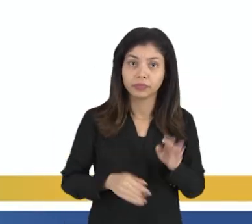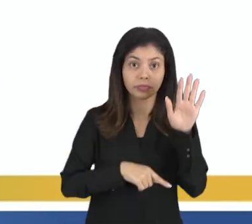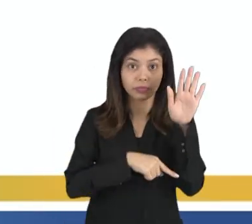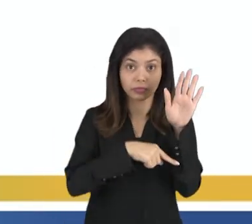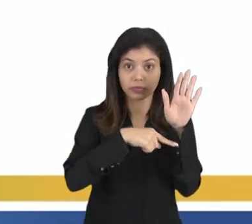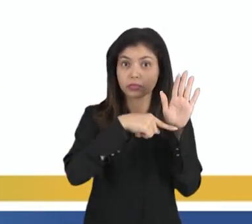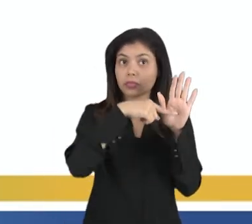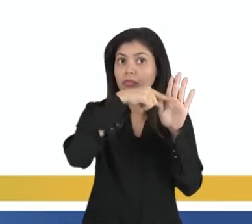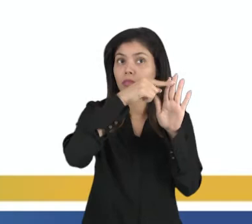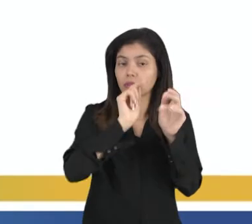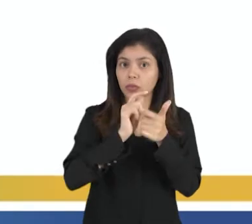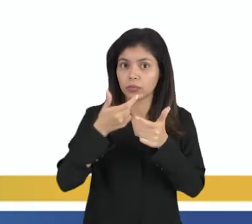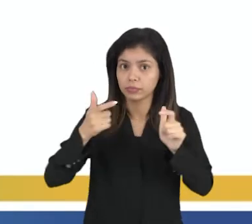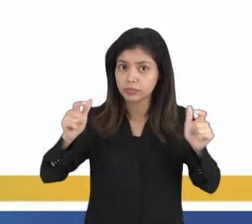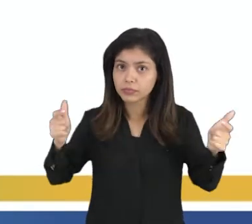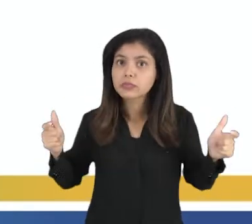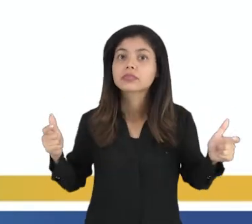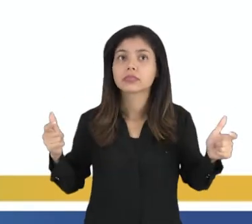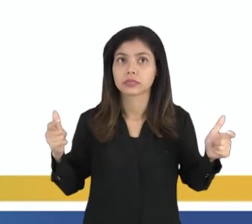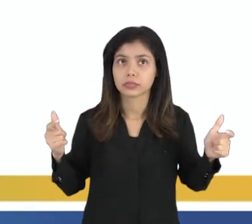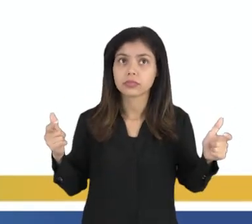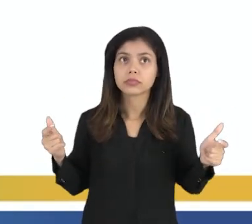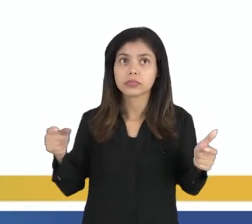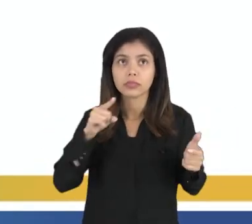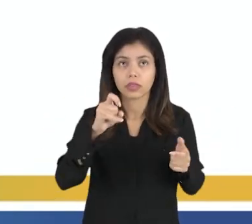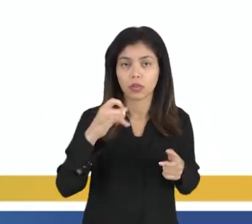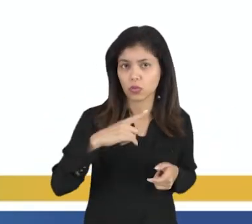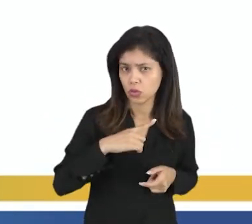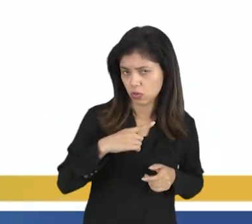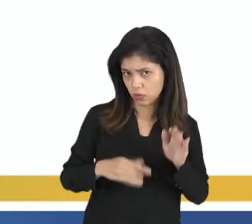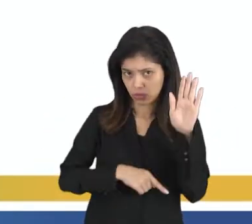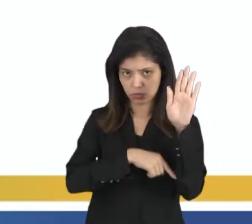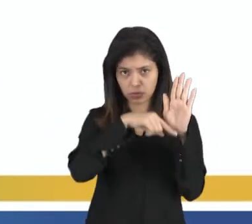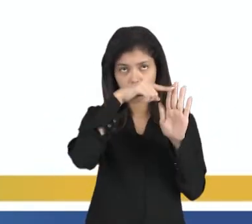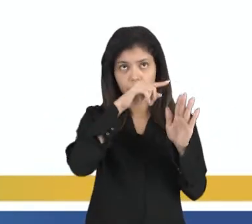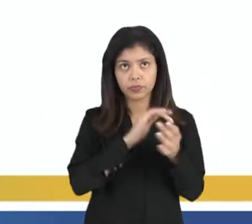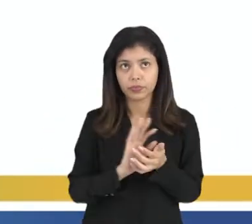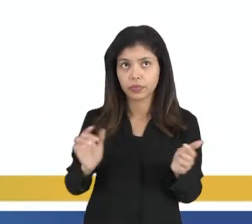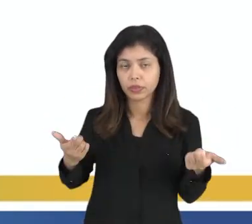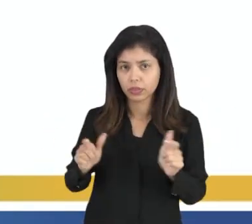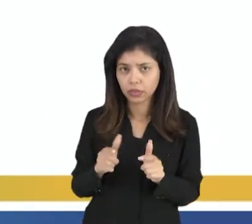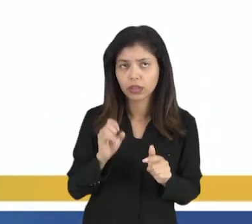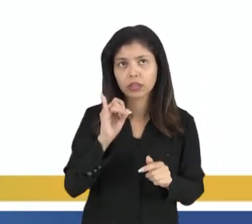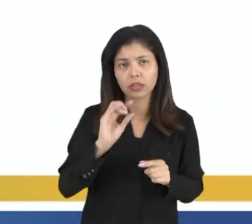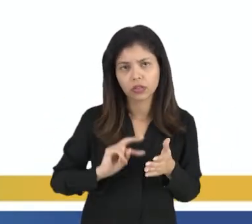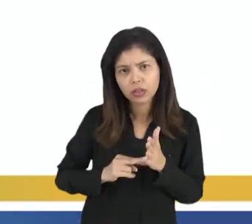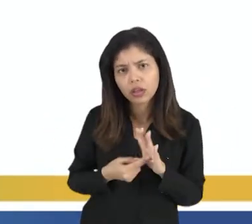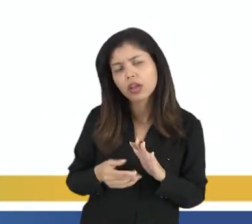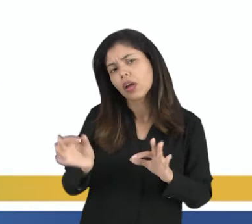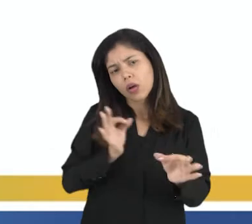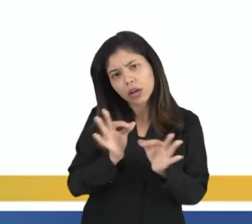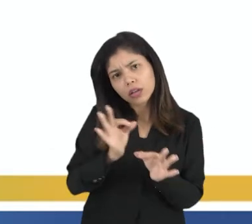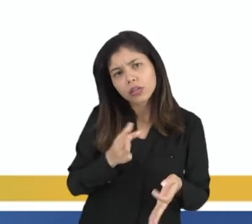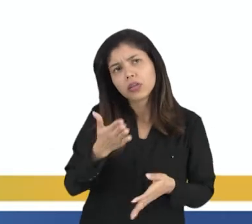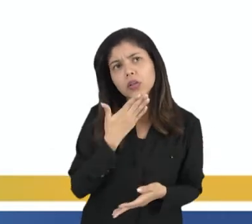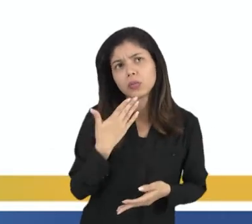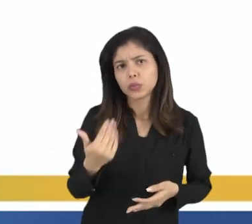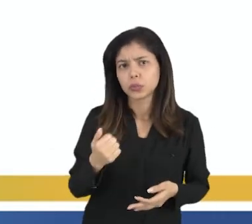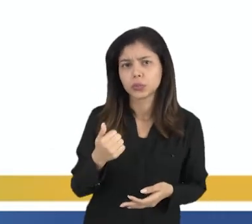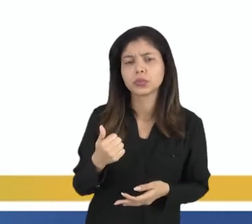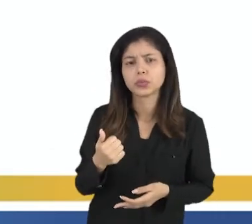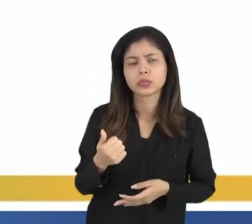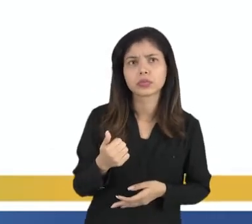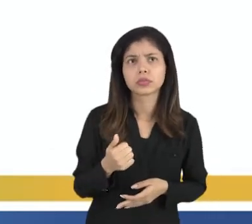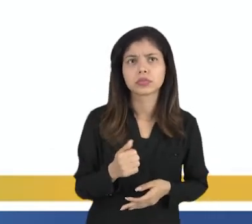ela aumenta, não é isso? Pessoal, ó, se eu tenho uma temperatura menor, significa que a organização atômica ela é melhor.